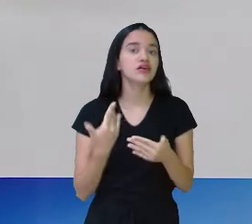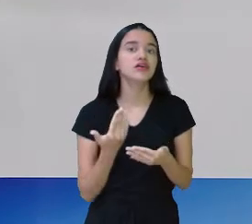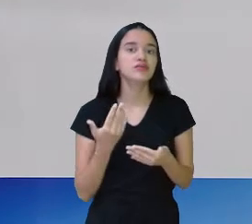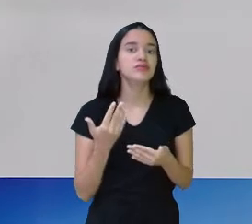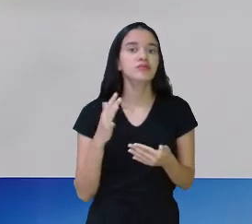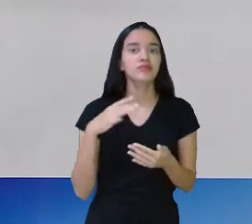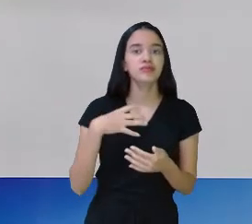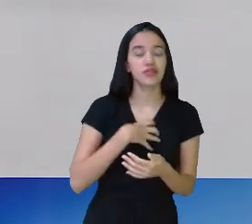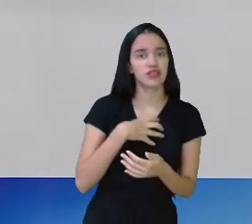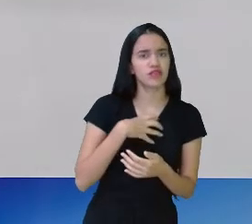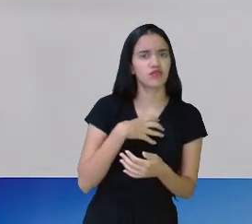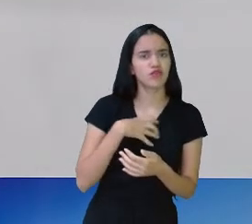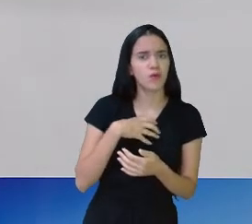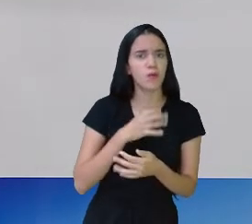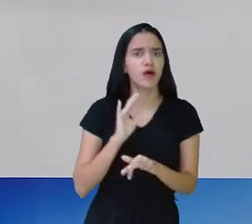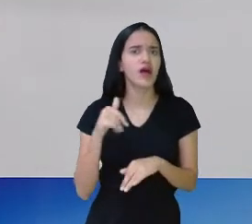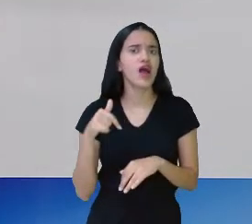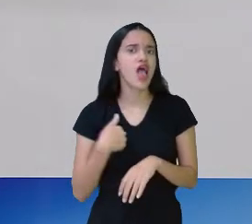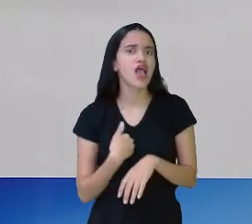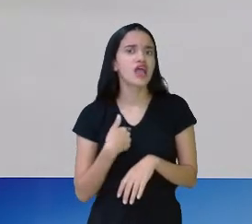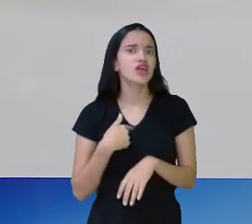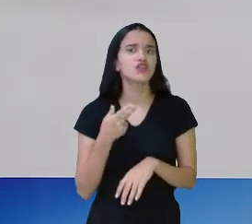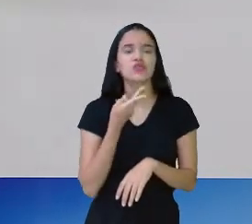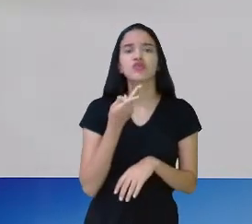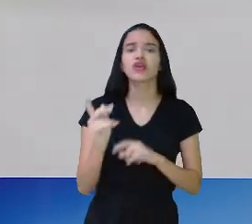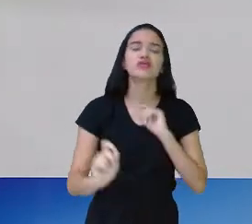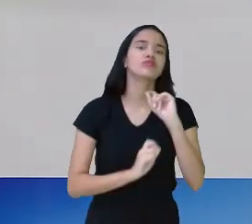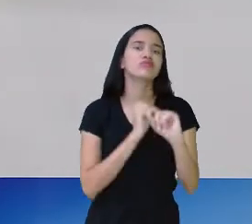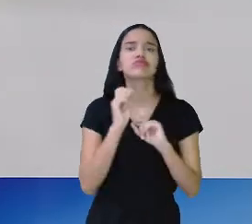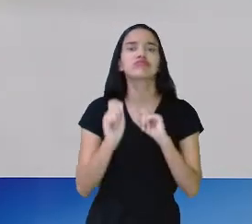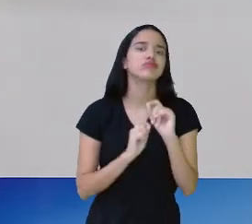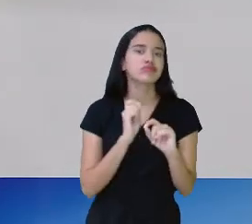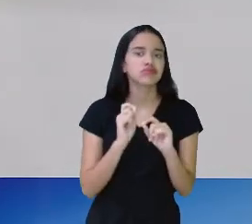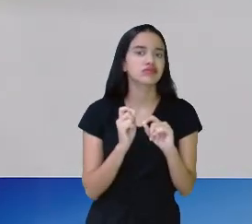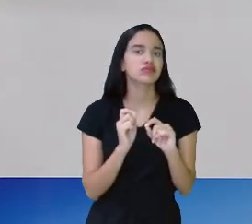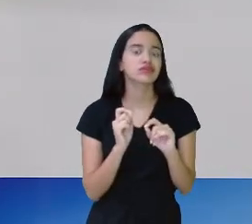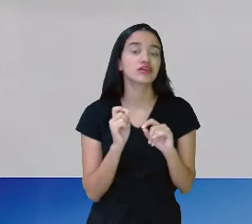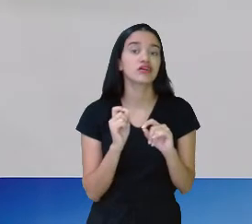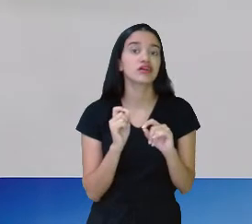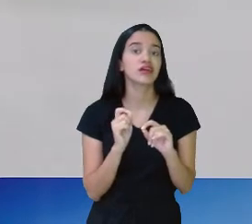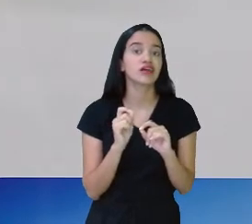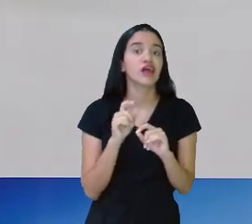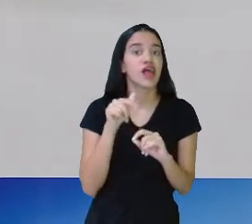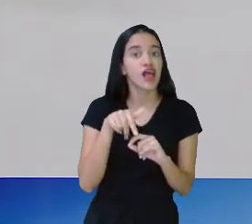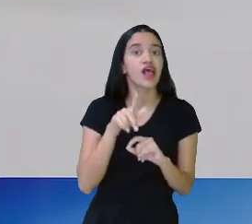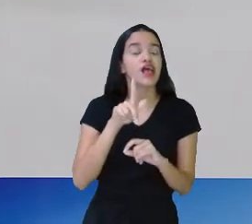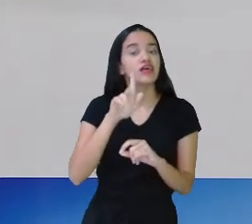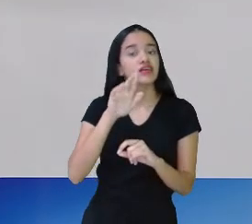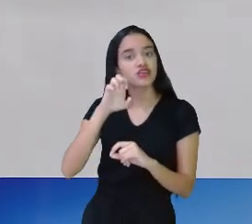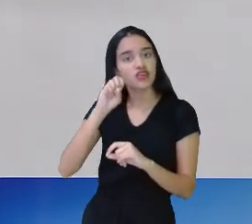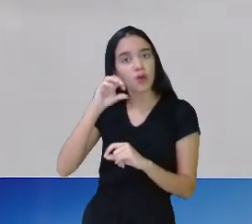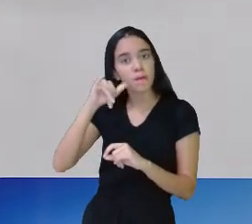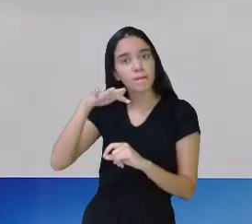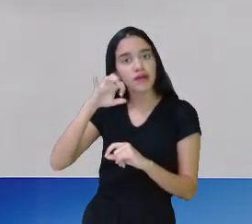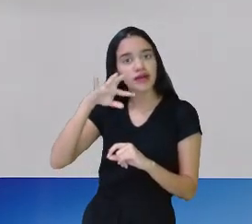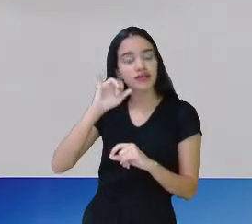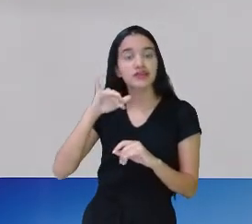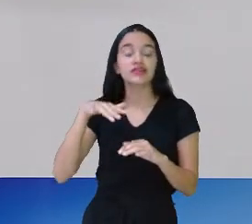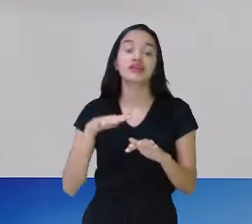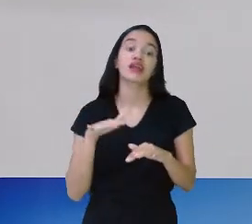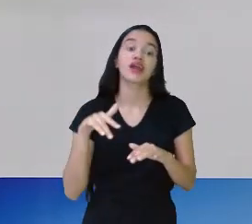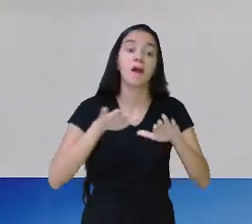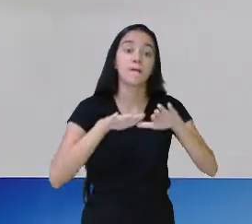dessas formas, eu estou falando de figuras geométricas